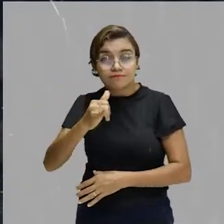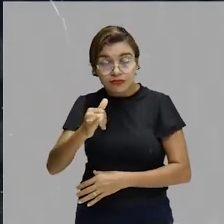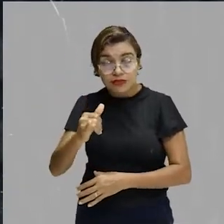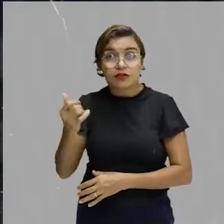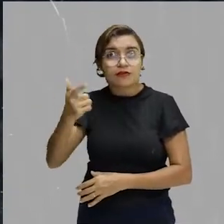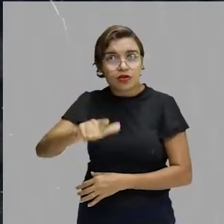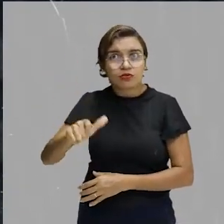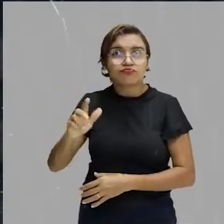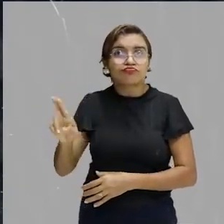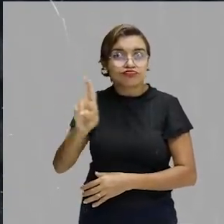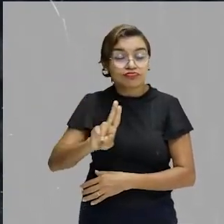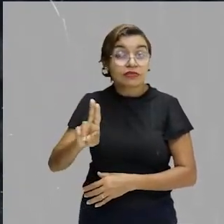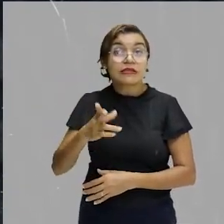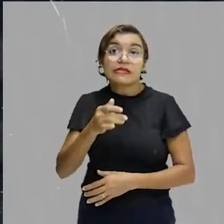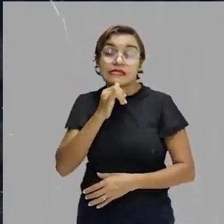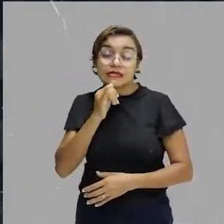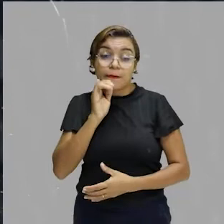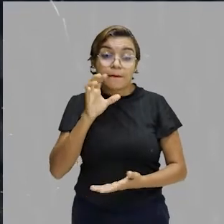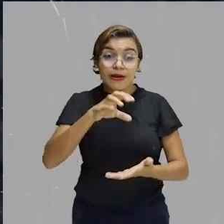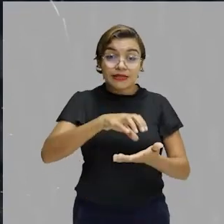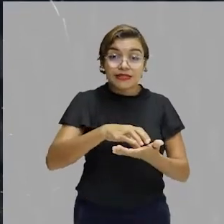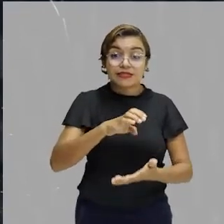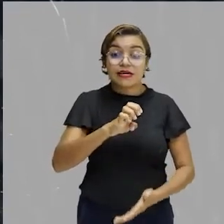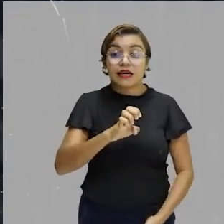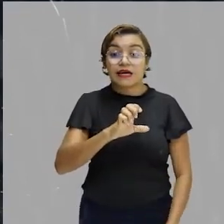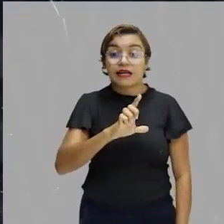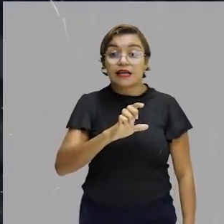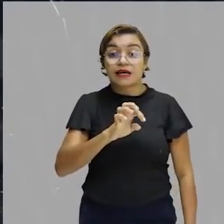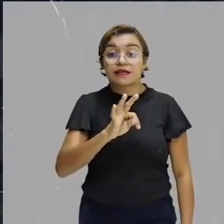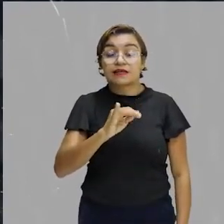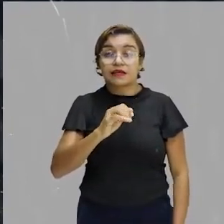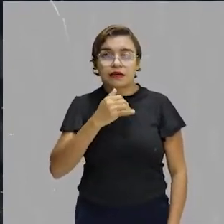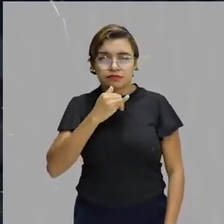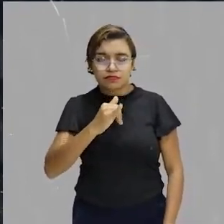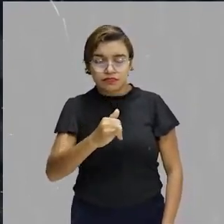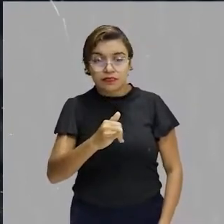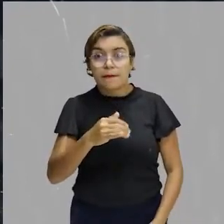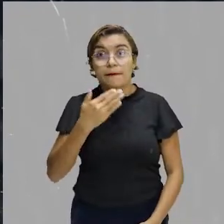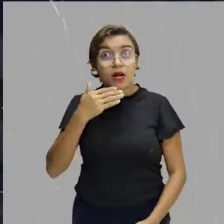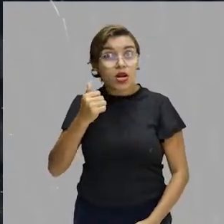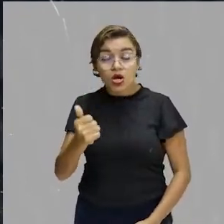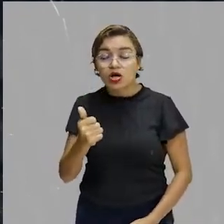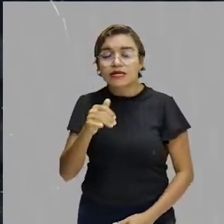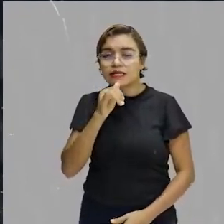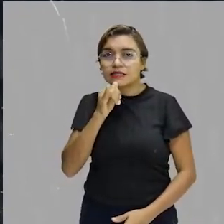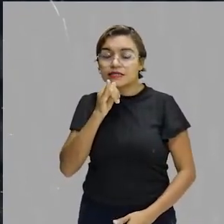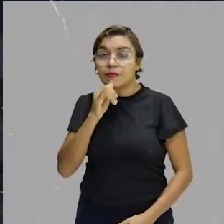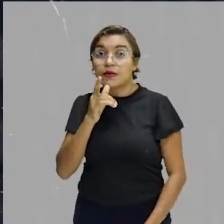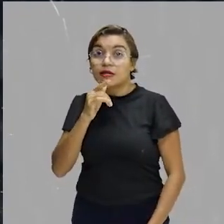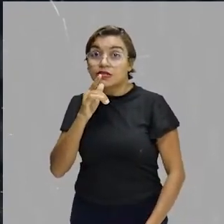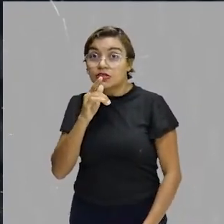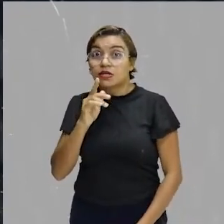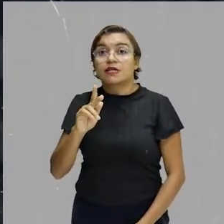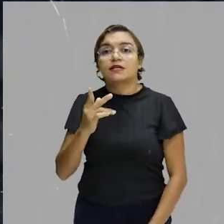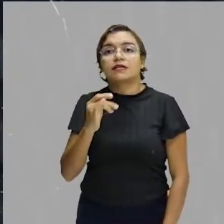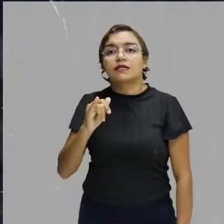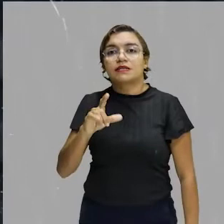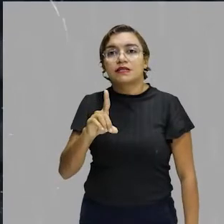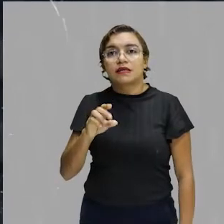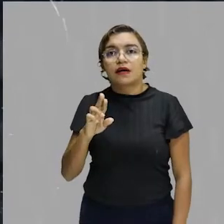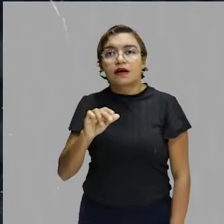como um todo. Quando eu falo de matriz elétrica, melhor ainda, galera, tá certo? Olha, só a energia hidráulica, ela já vai concentrar aí